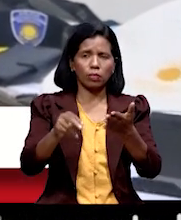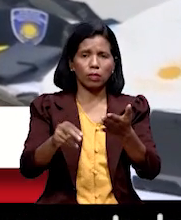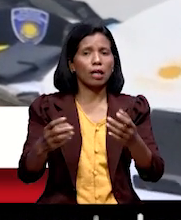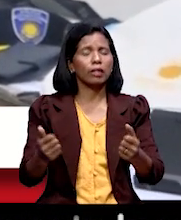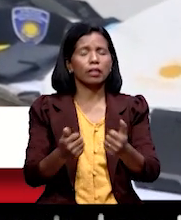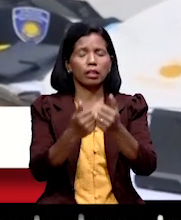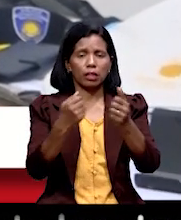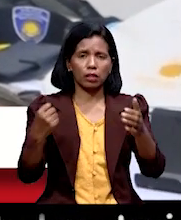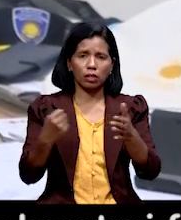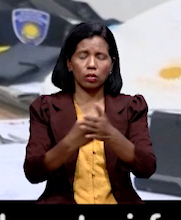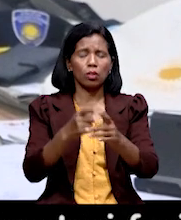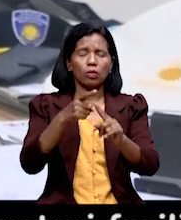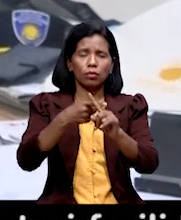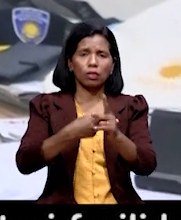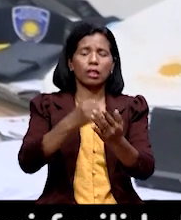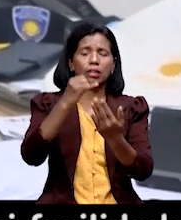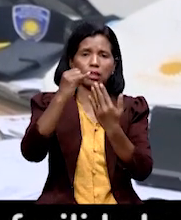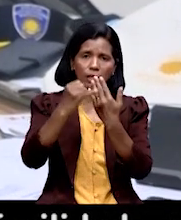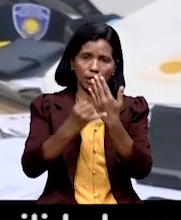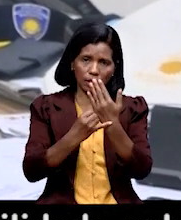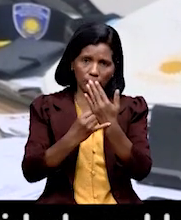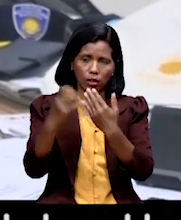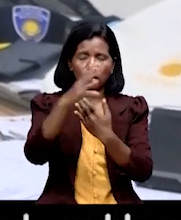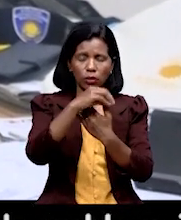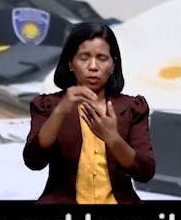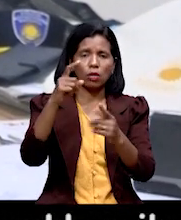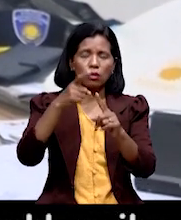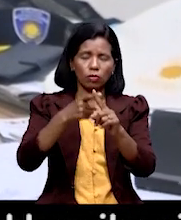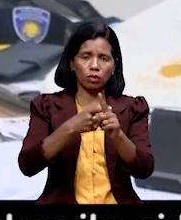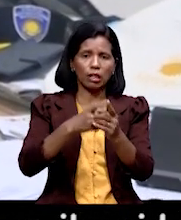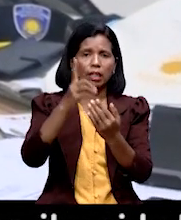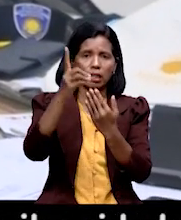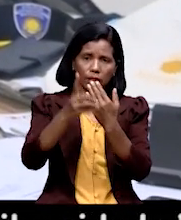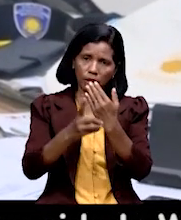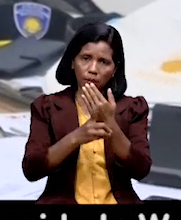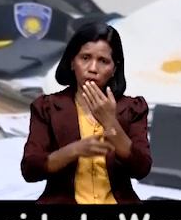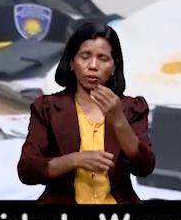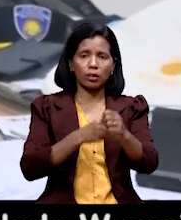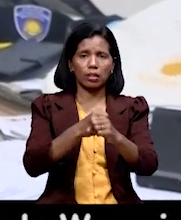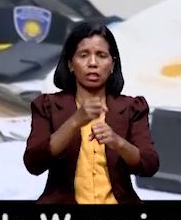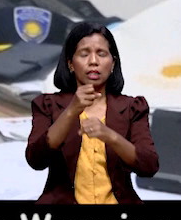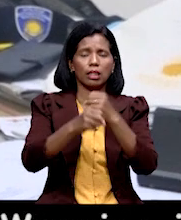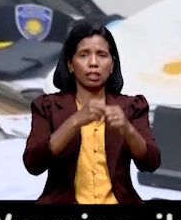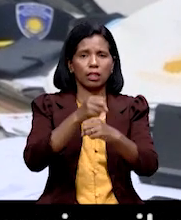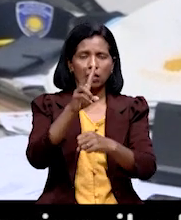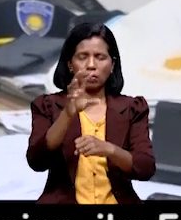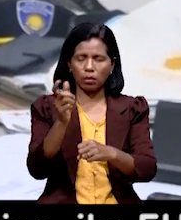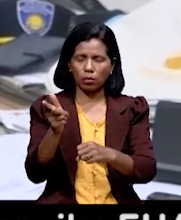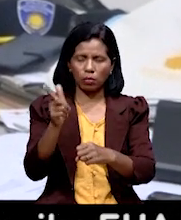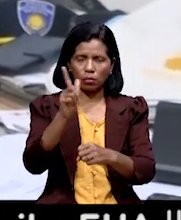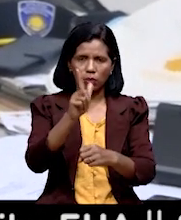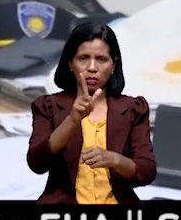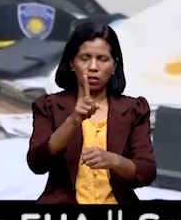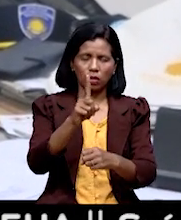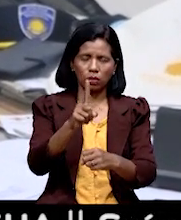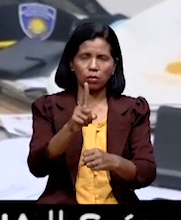hahus fulan janeiro to mai fulan dezembro dia 31 de dezembro ita mosi acidente fatal ema mate o ema lakon vida